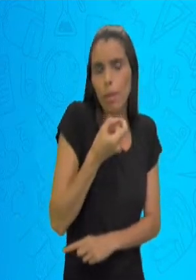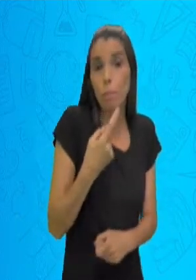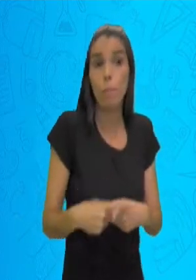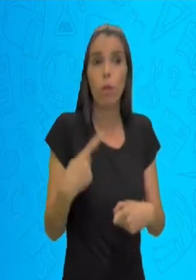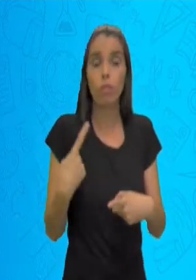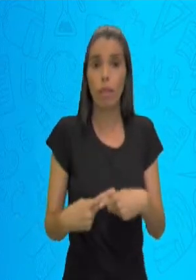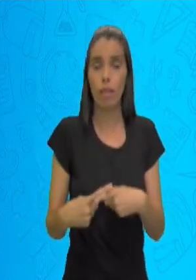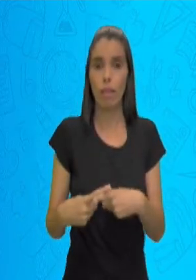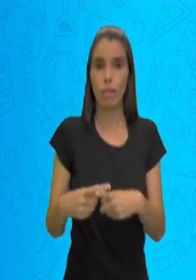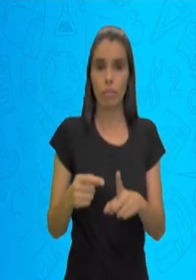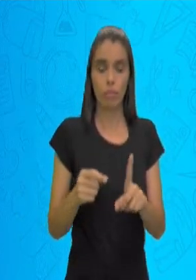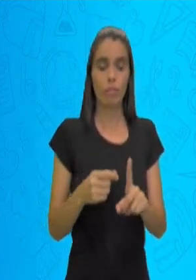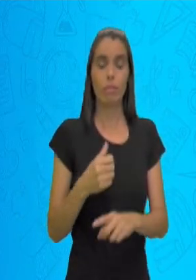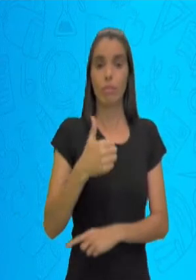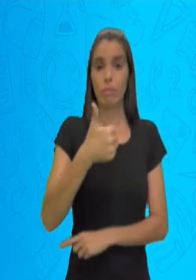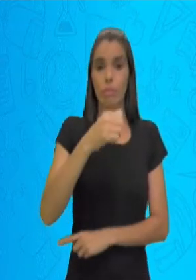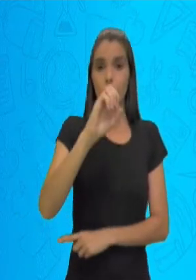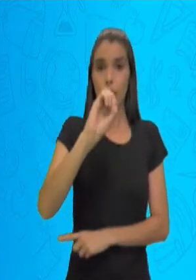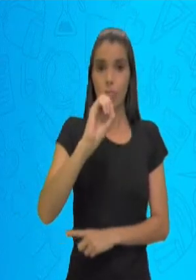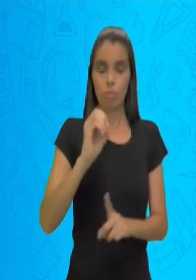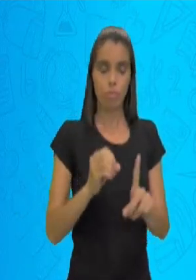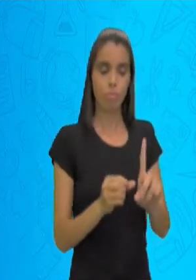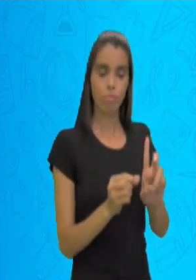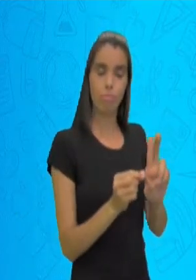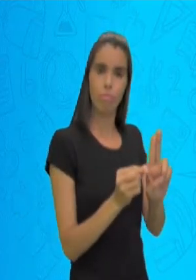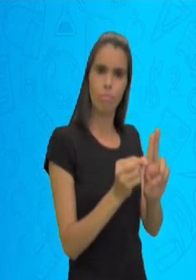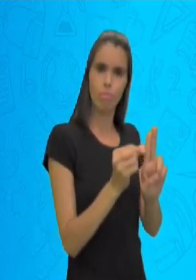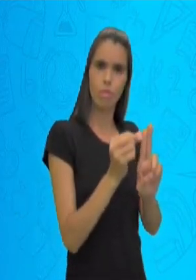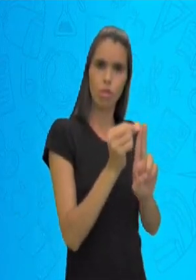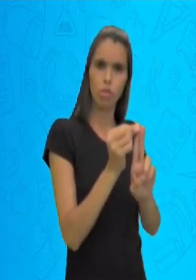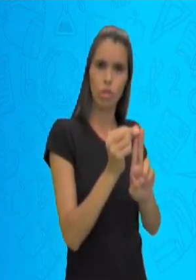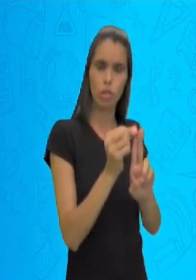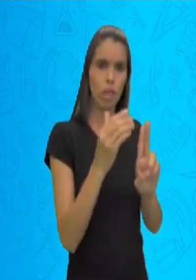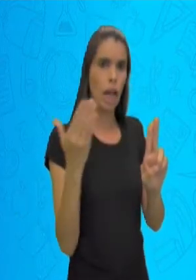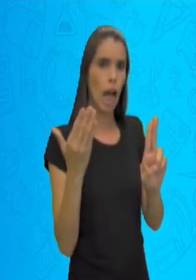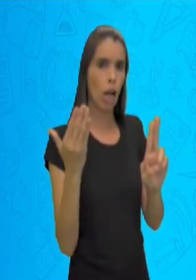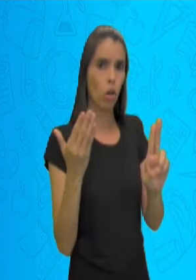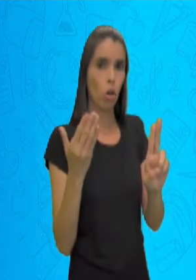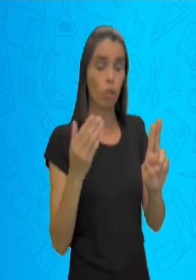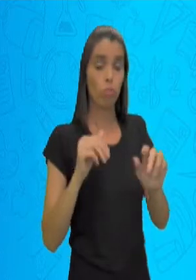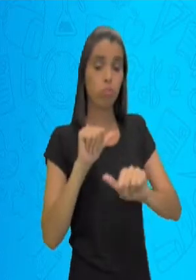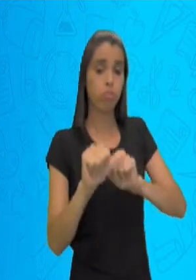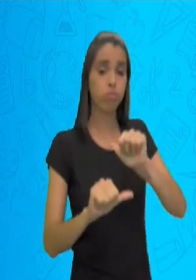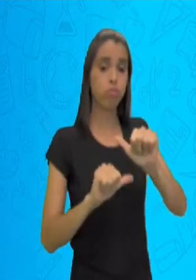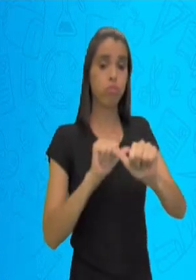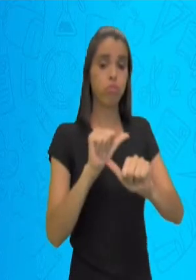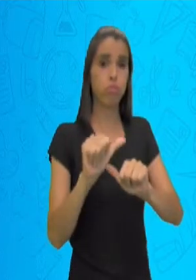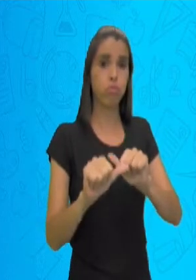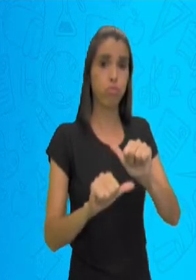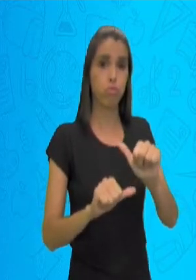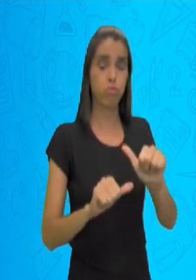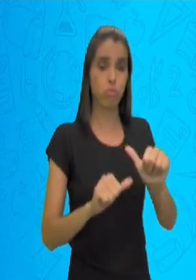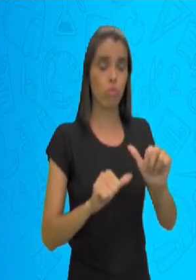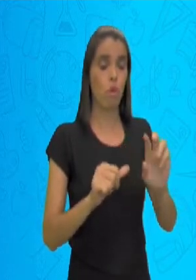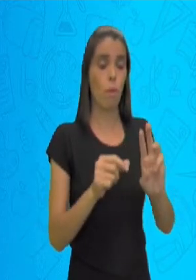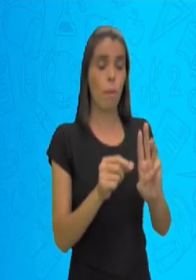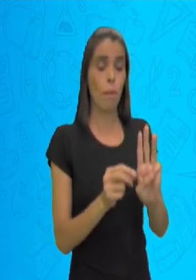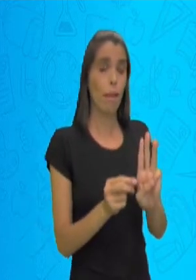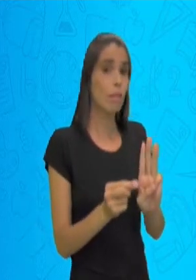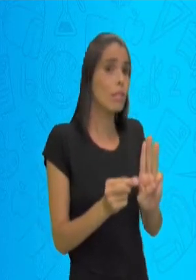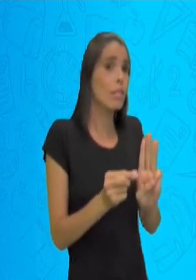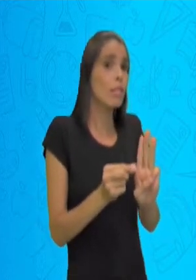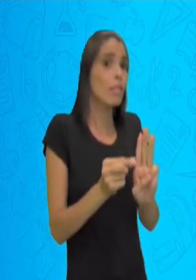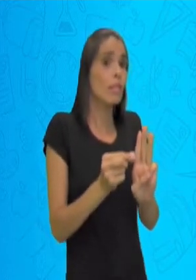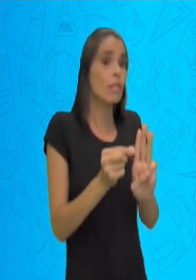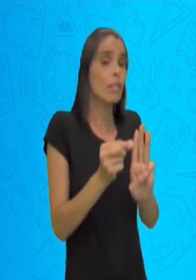eu já tenho uma centena. Agora, preste atenção neste número aqui,